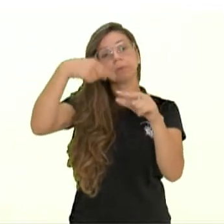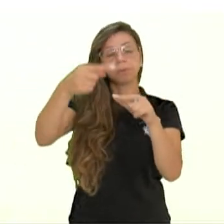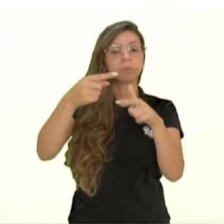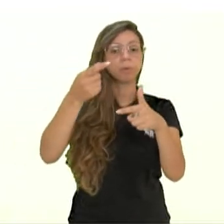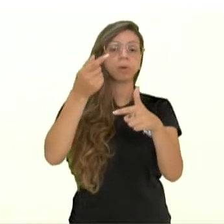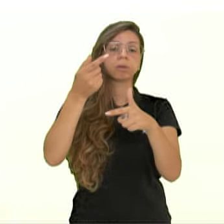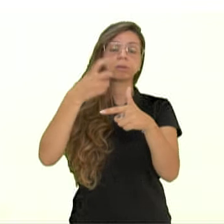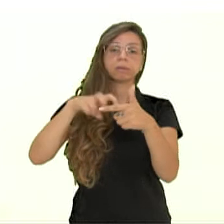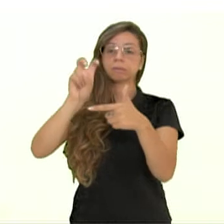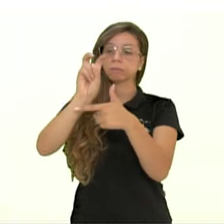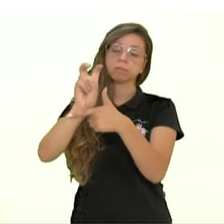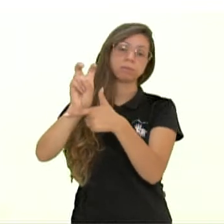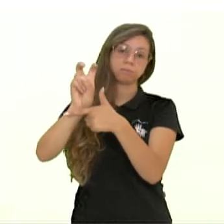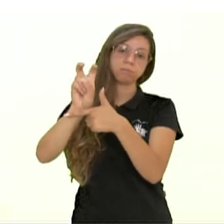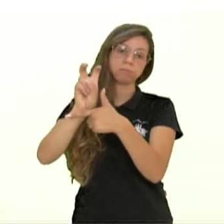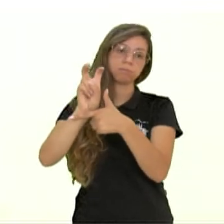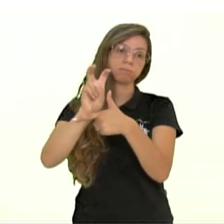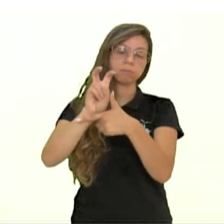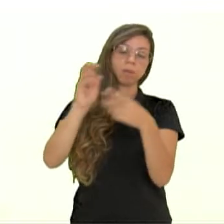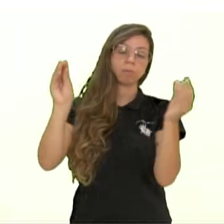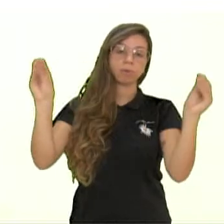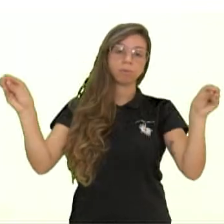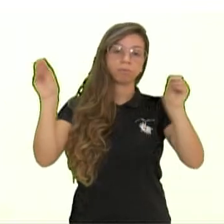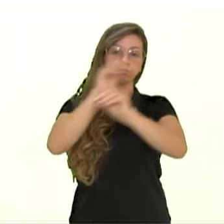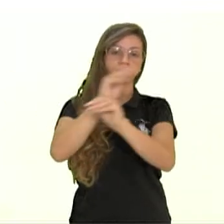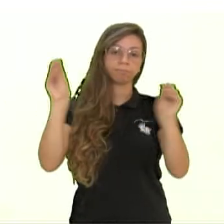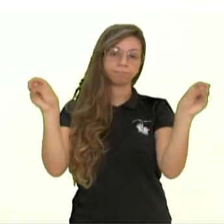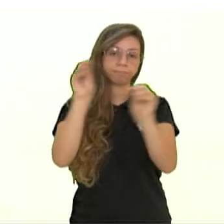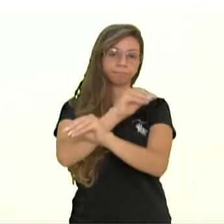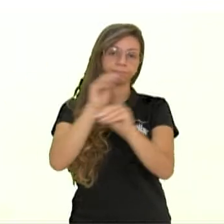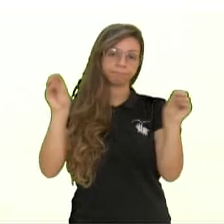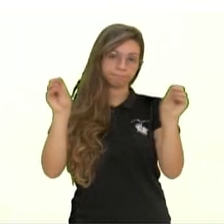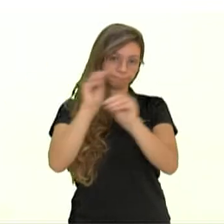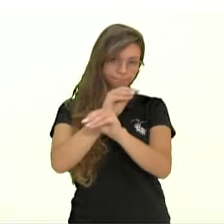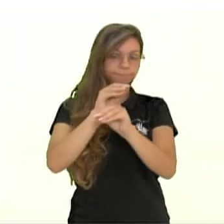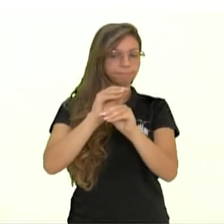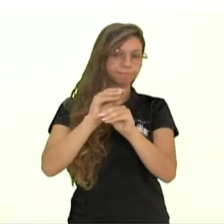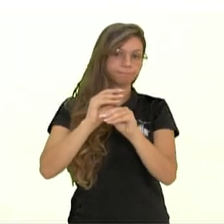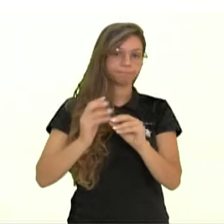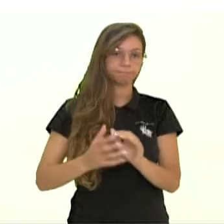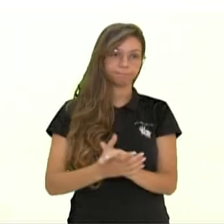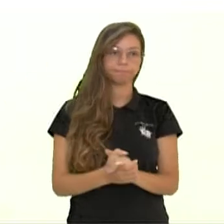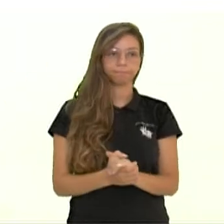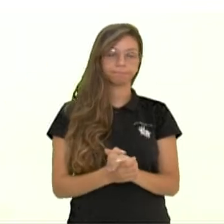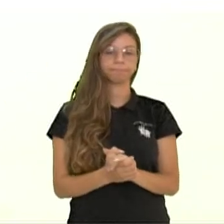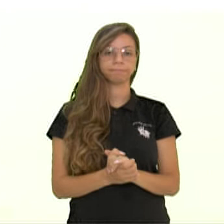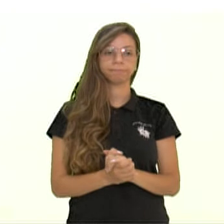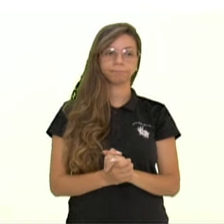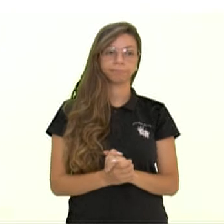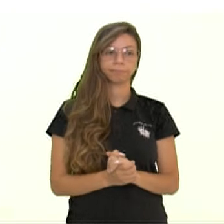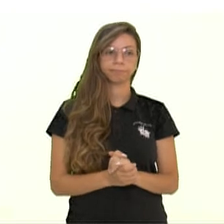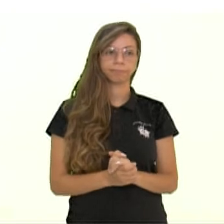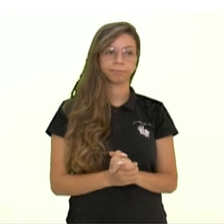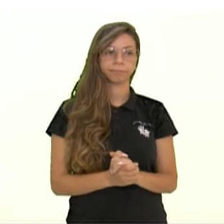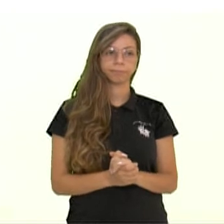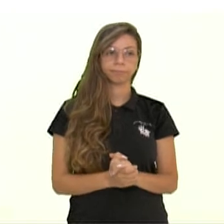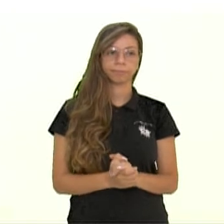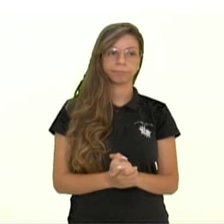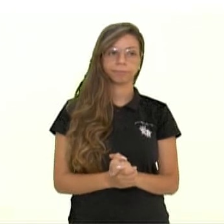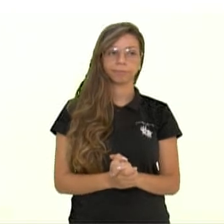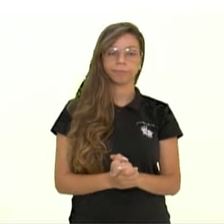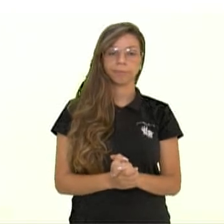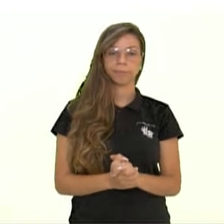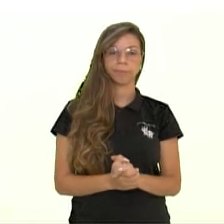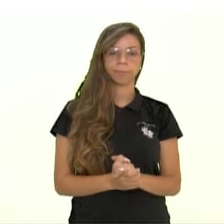isso mesmo, operação inversa em tudo que você tem nos termos até isolar o y. Nesse